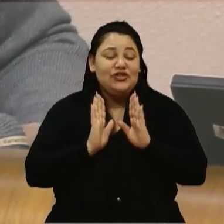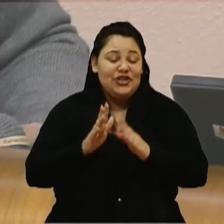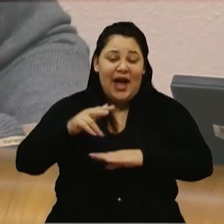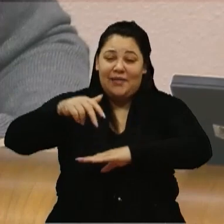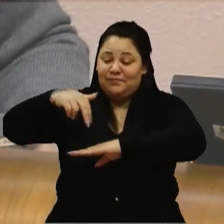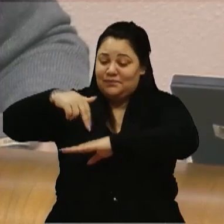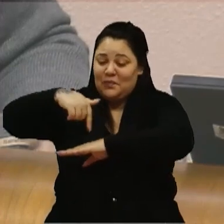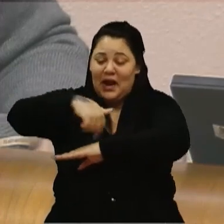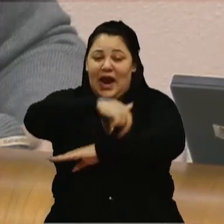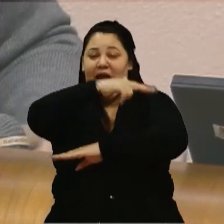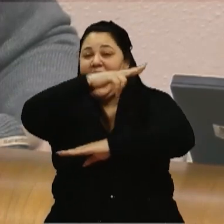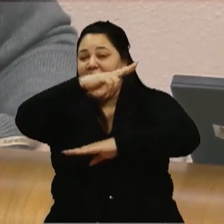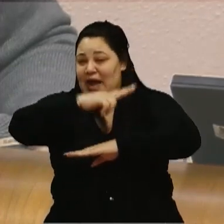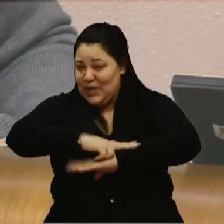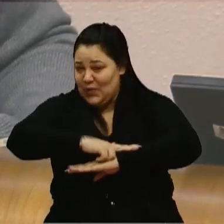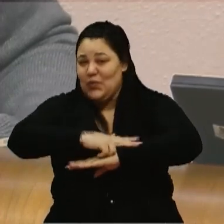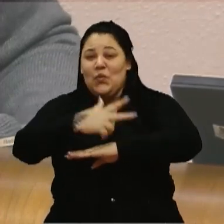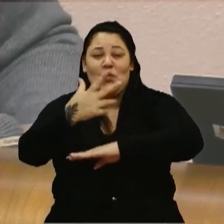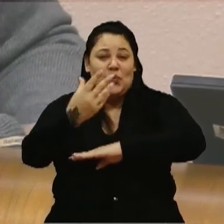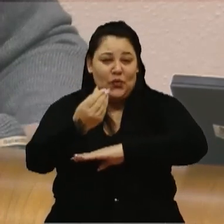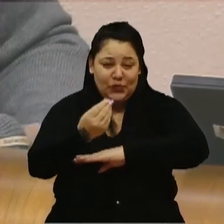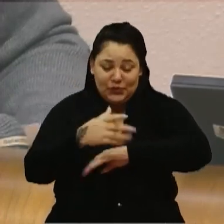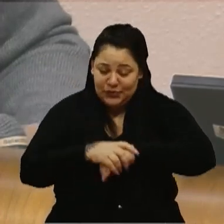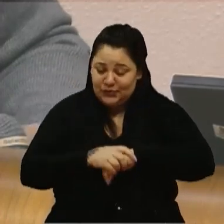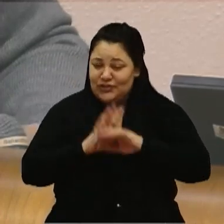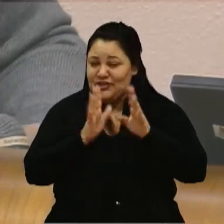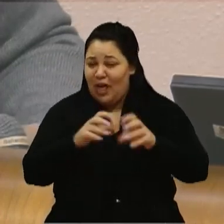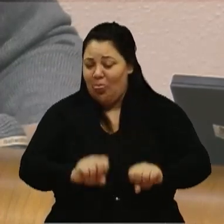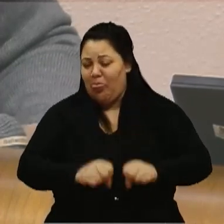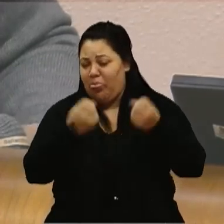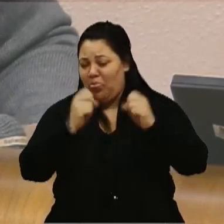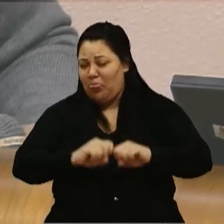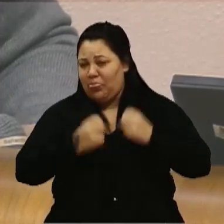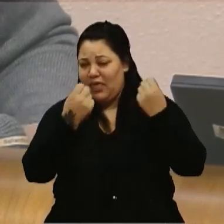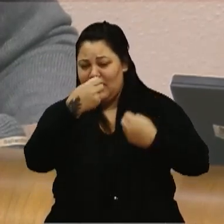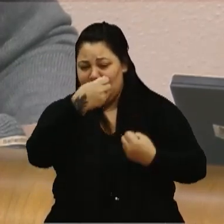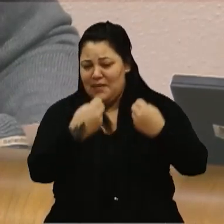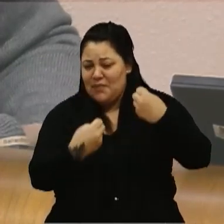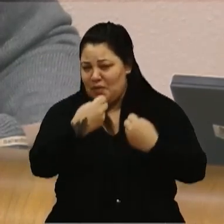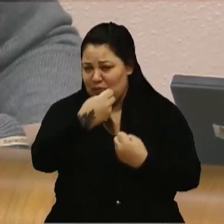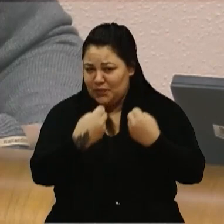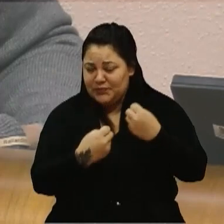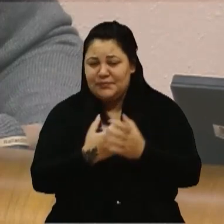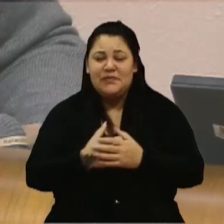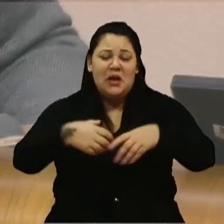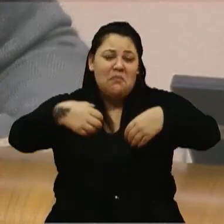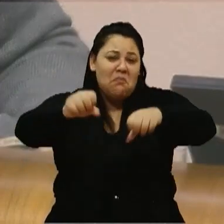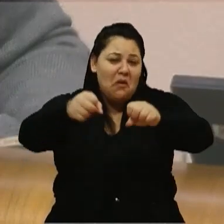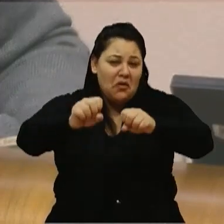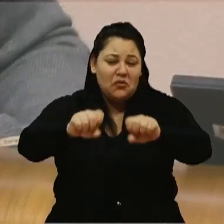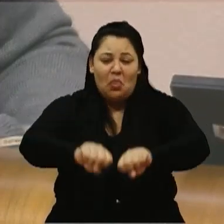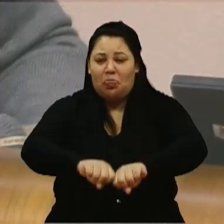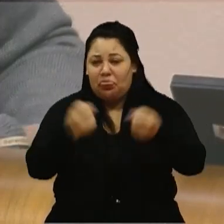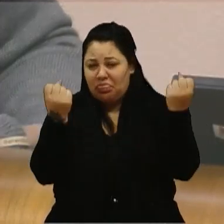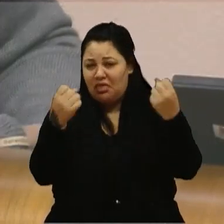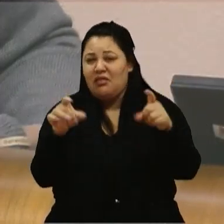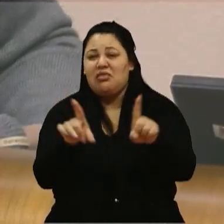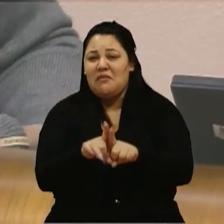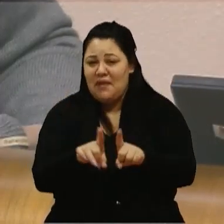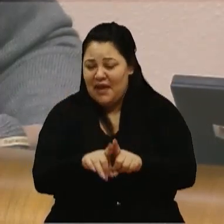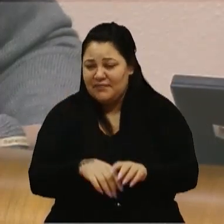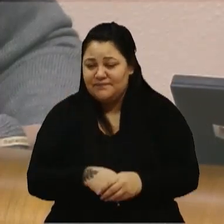rua. Os moradores já estragaram muito carro nessa rua, muita moto nessa rua.